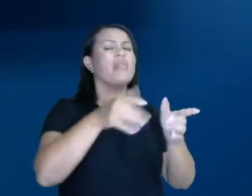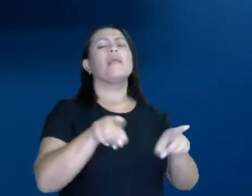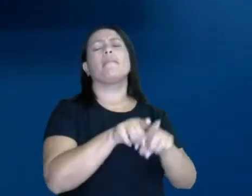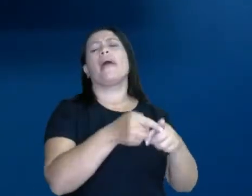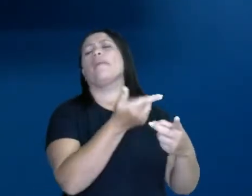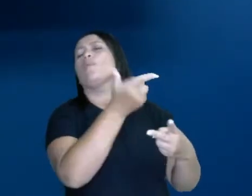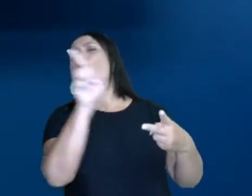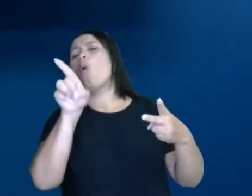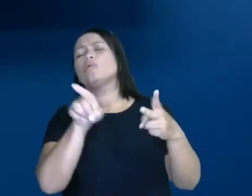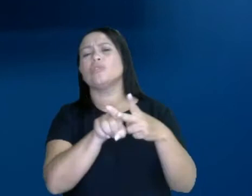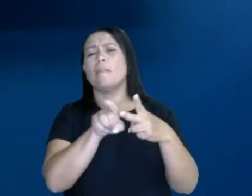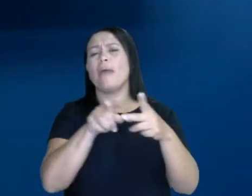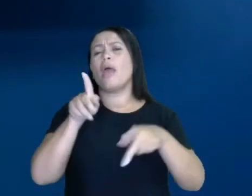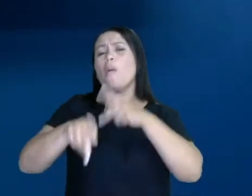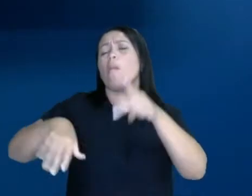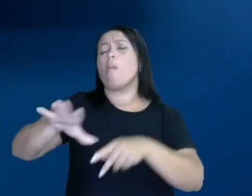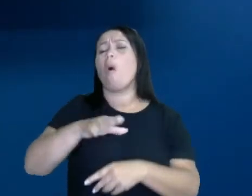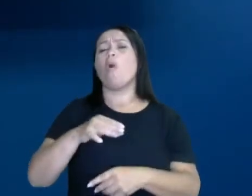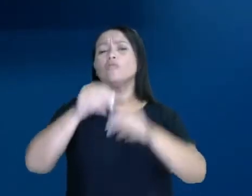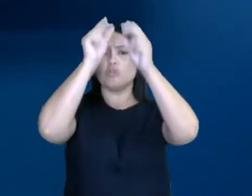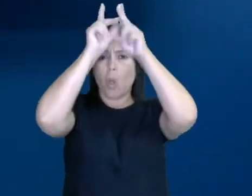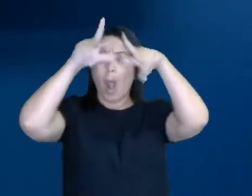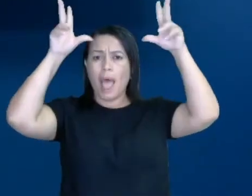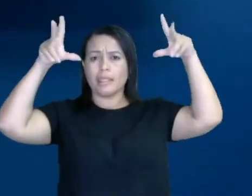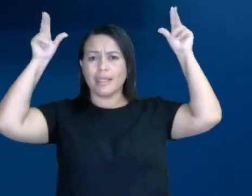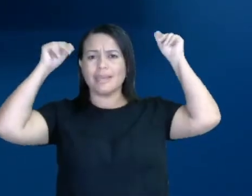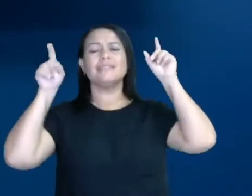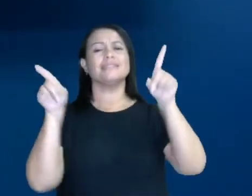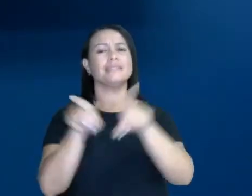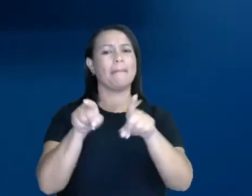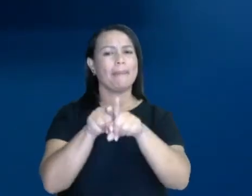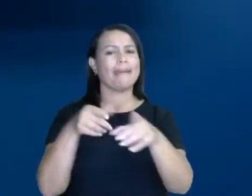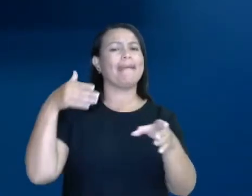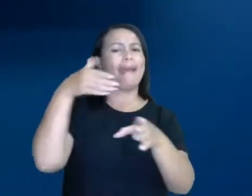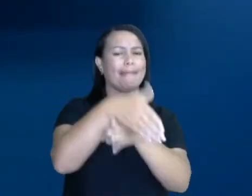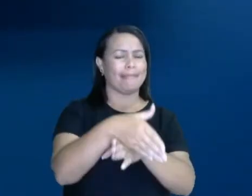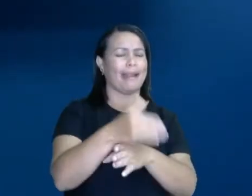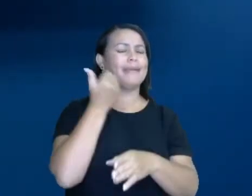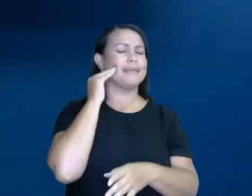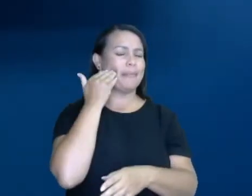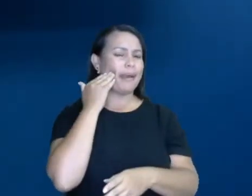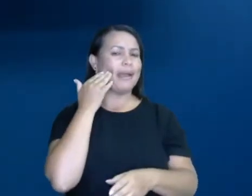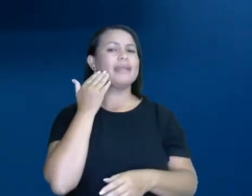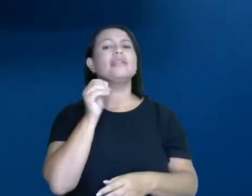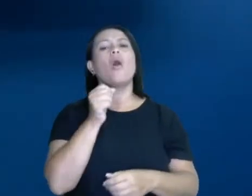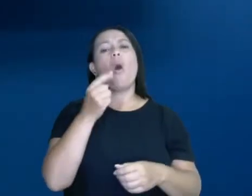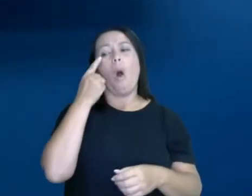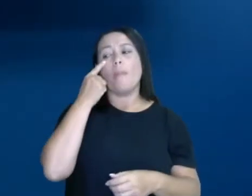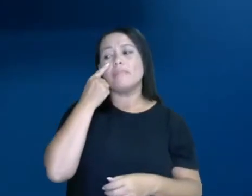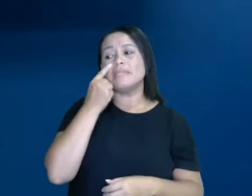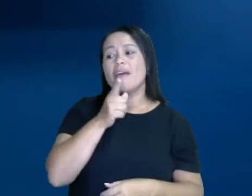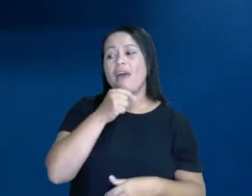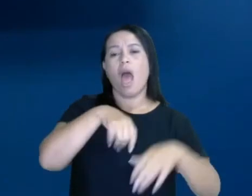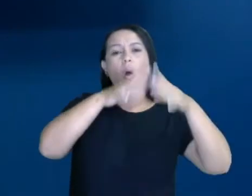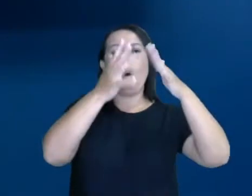holandeses que também tentaram colonizar aqui, tá bem? Então, essa parte do litoral aqui